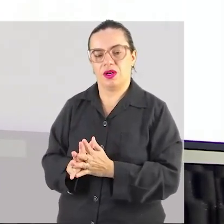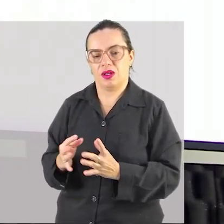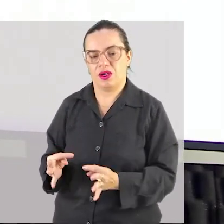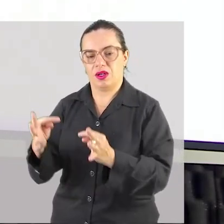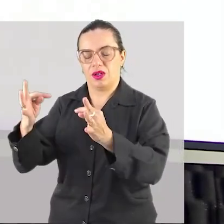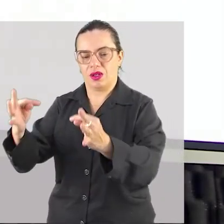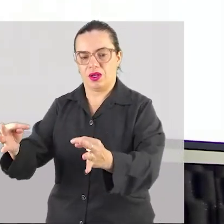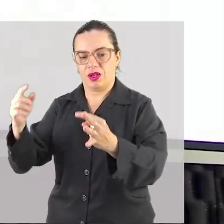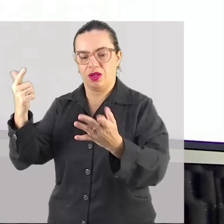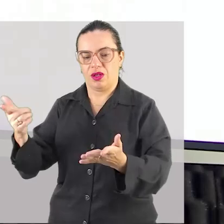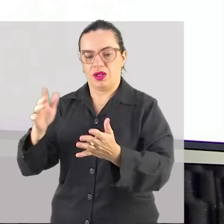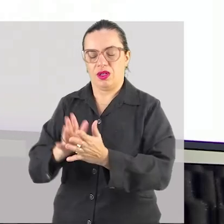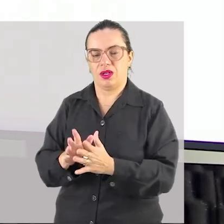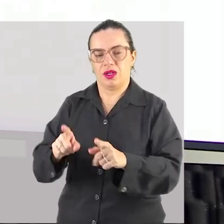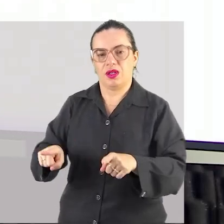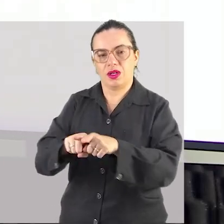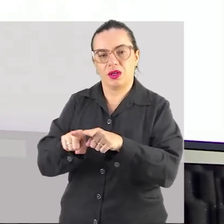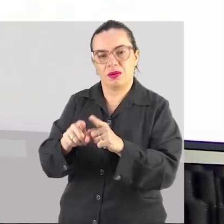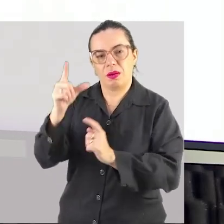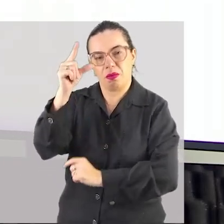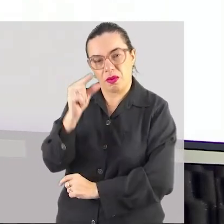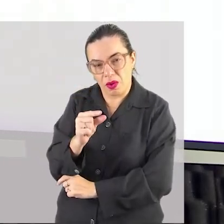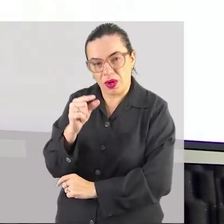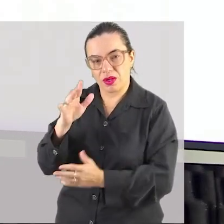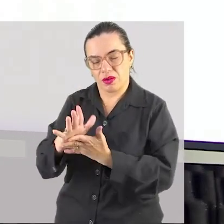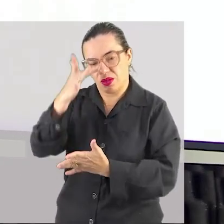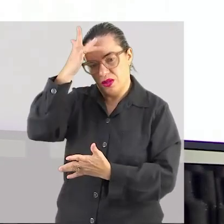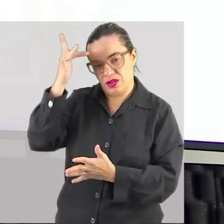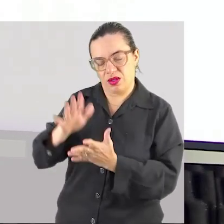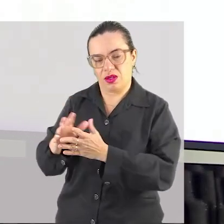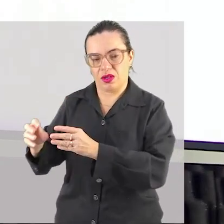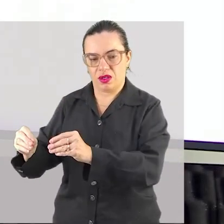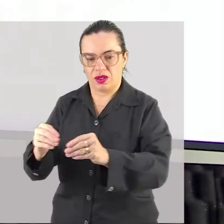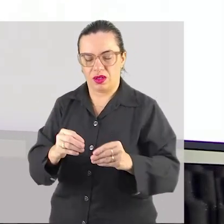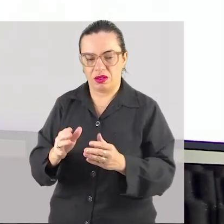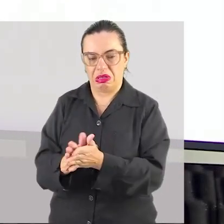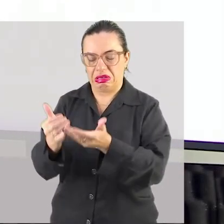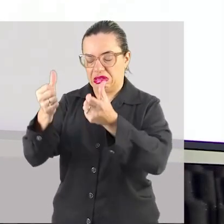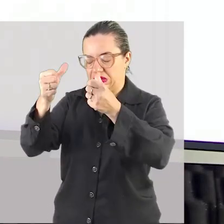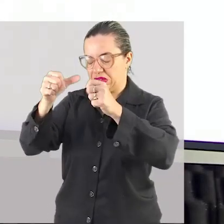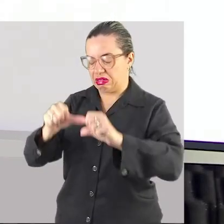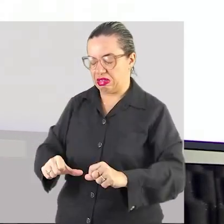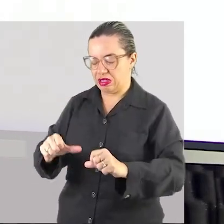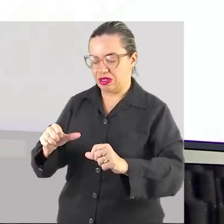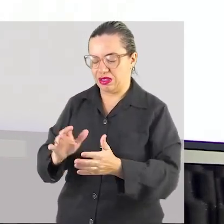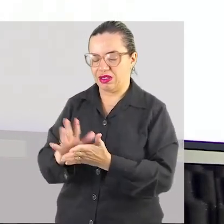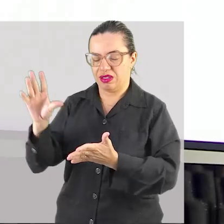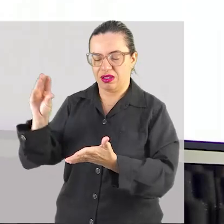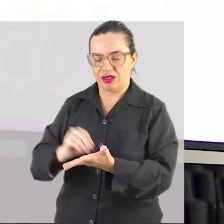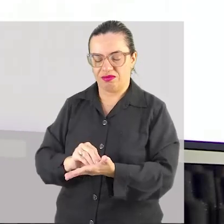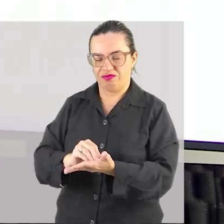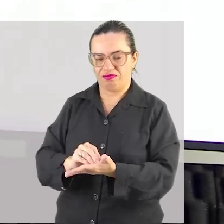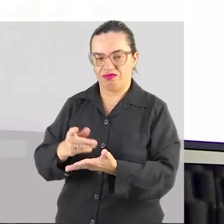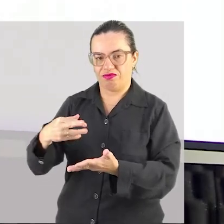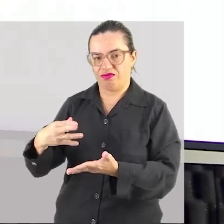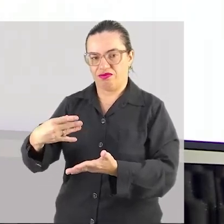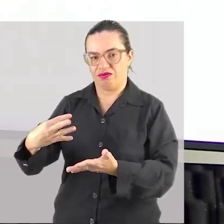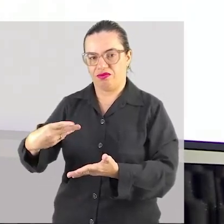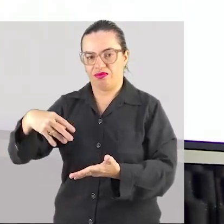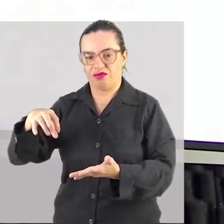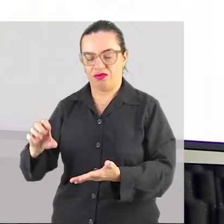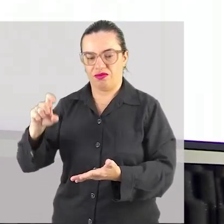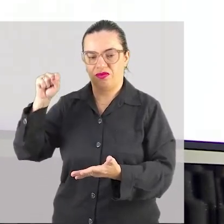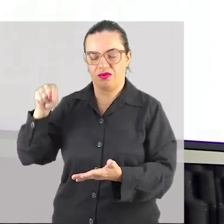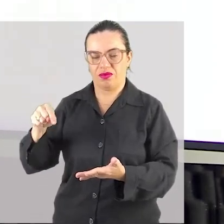concentração de terra nas mãos de poucos soma-se a isso as precariedades tá notando as precariedades